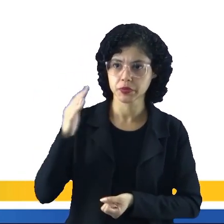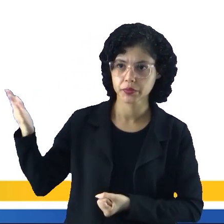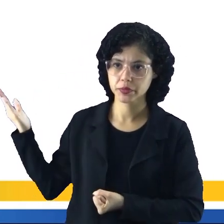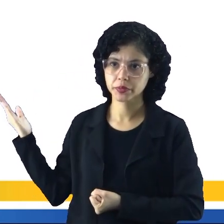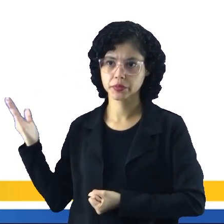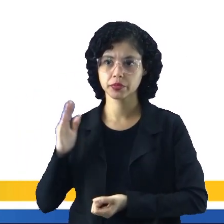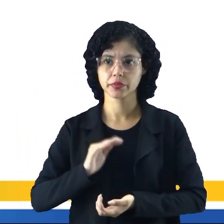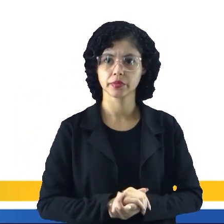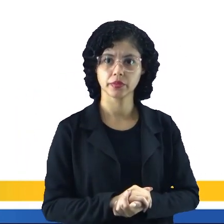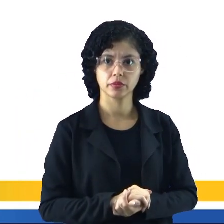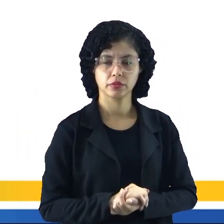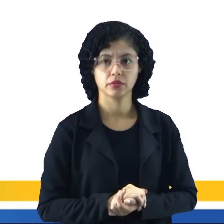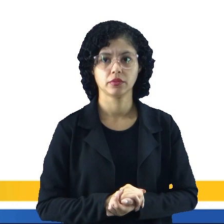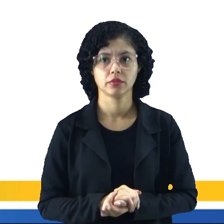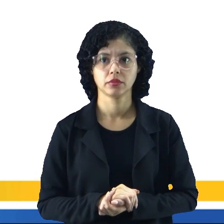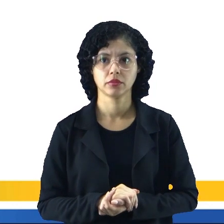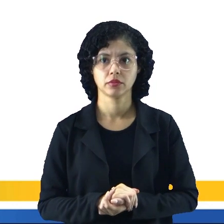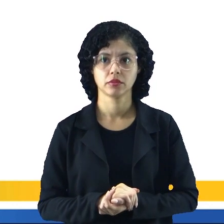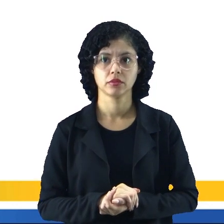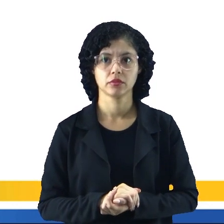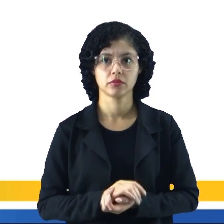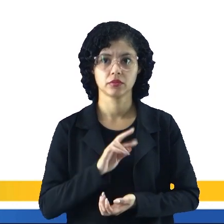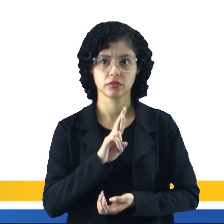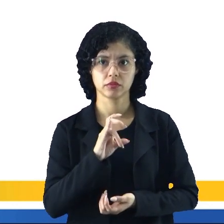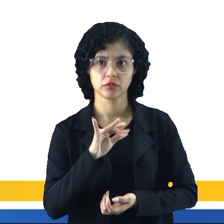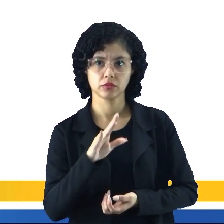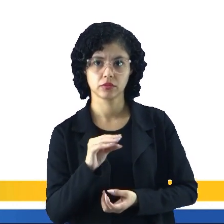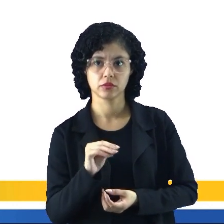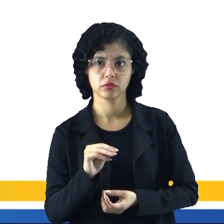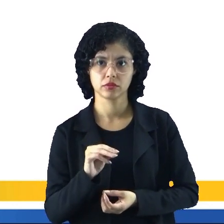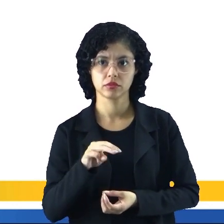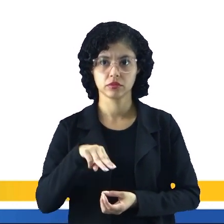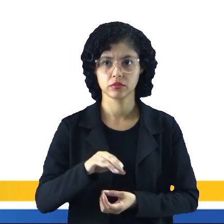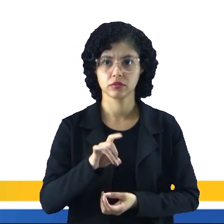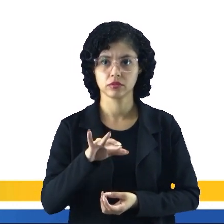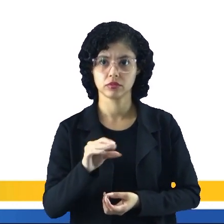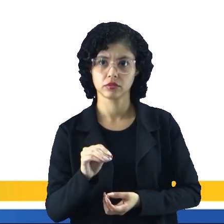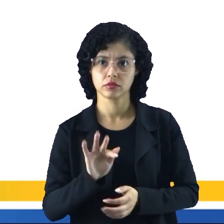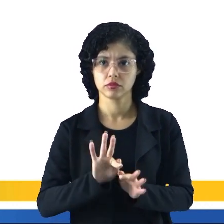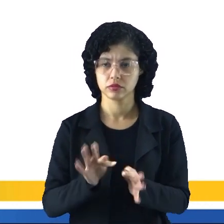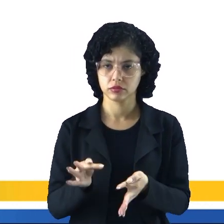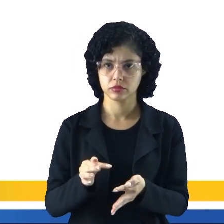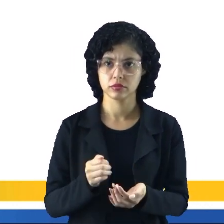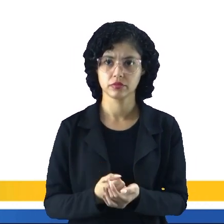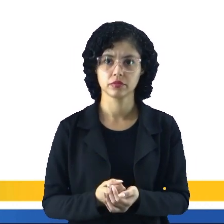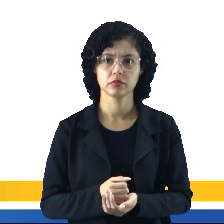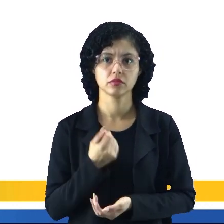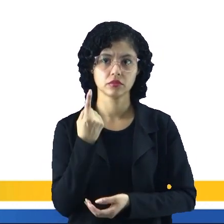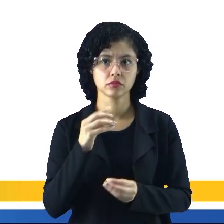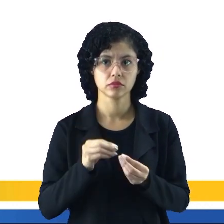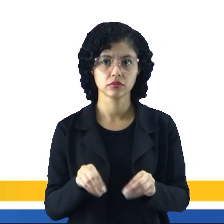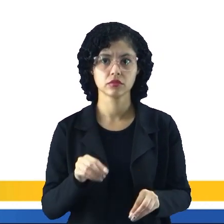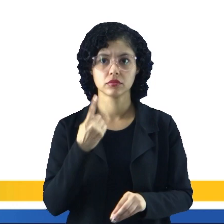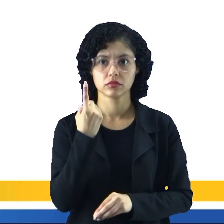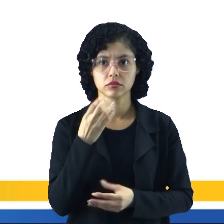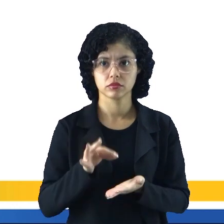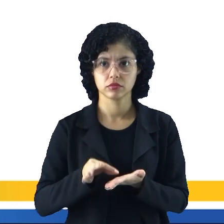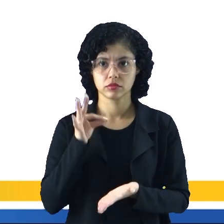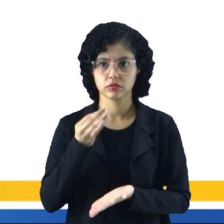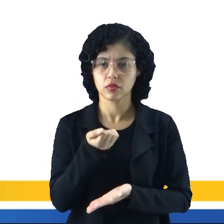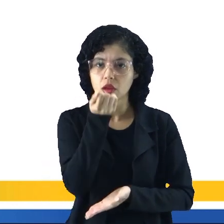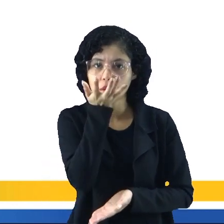né receita massa de panqueca simples ingredientes né um ovo